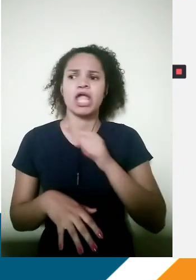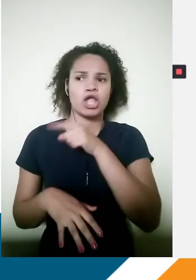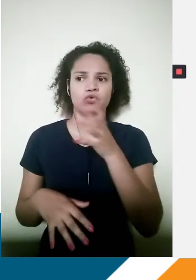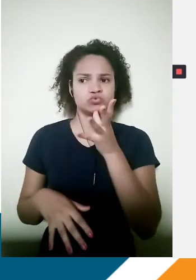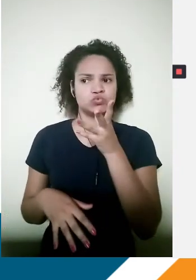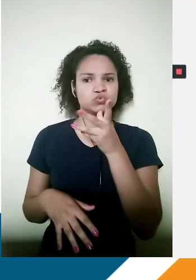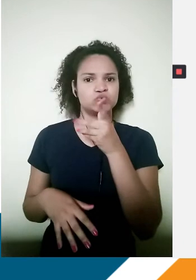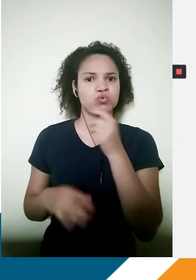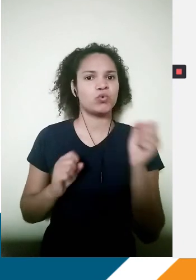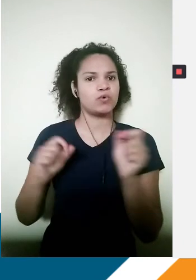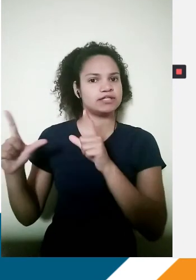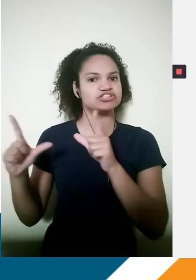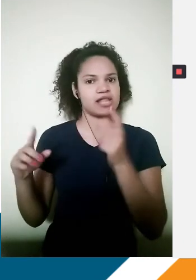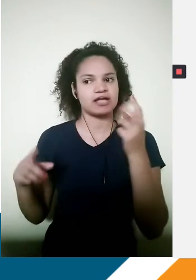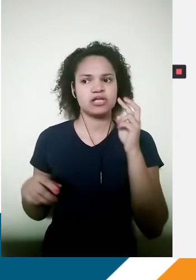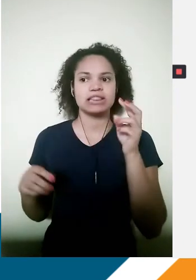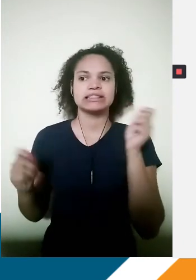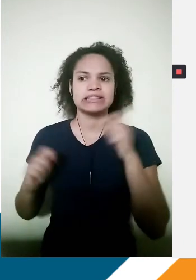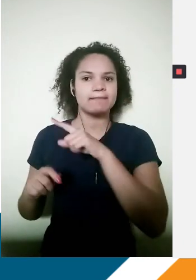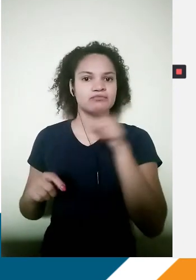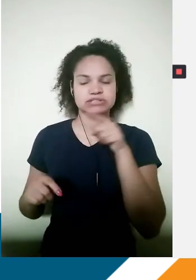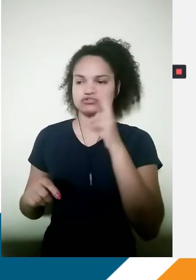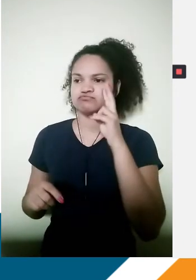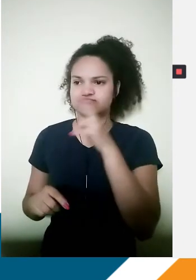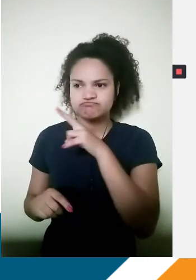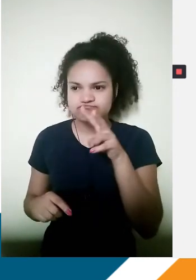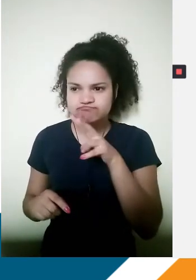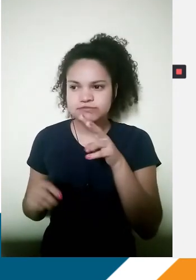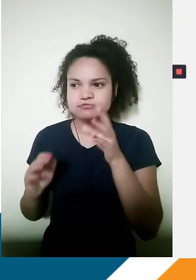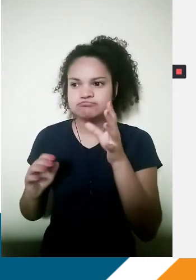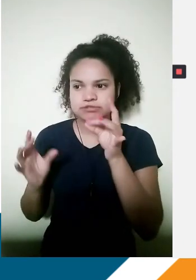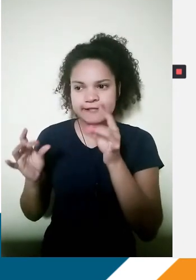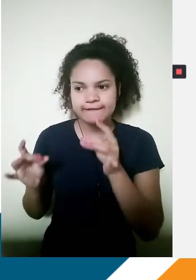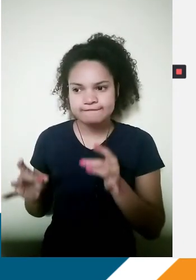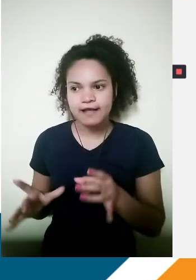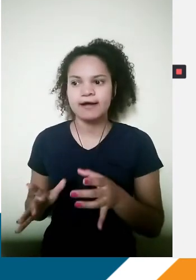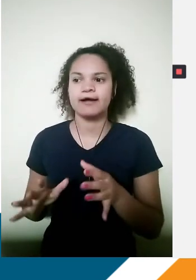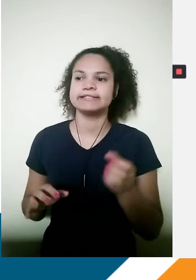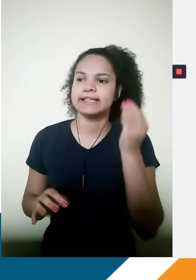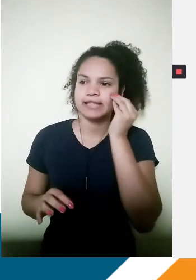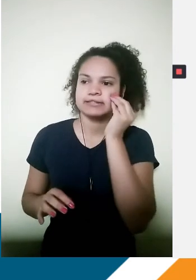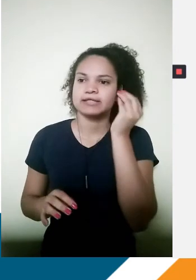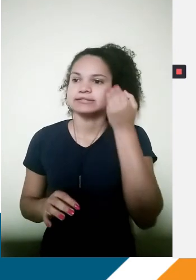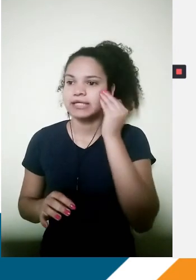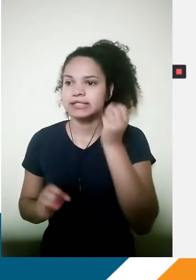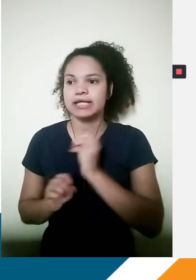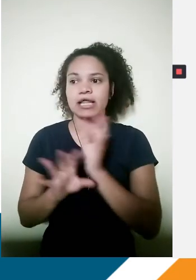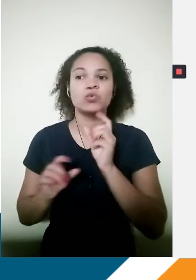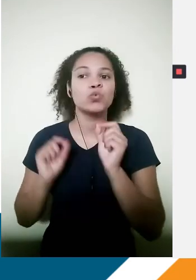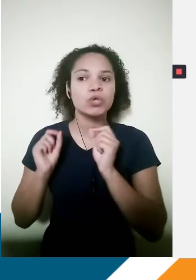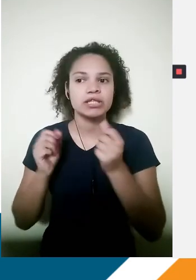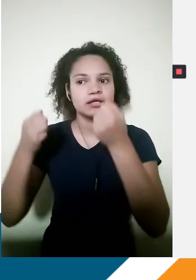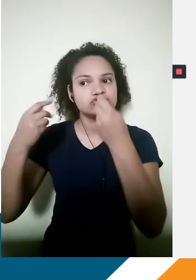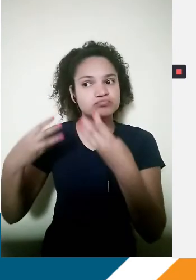aqui esses slides para que vocês possam olhar com calma tudo isso e tentem entender, relacionar o que está sendo